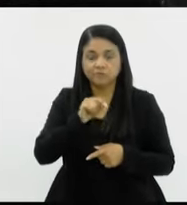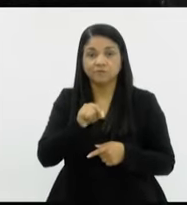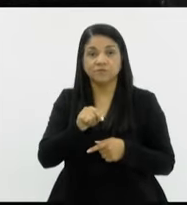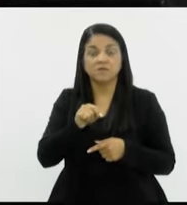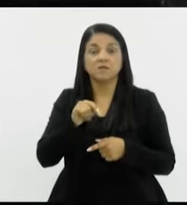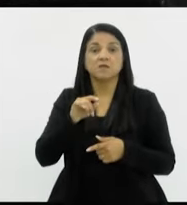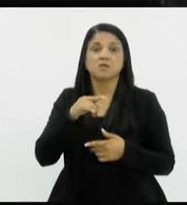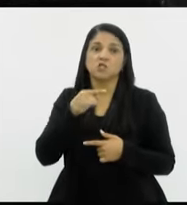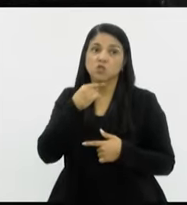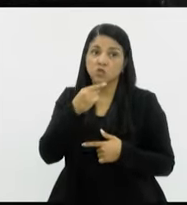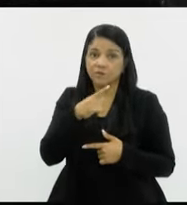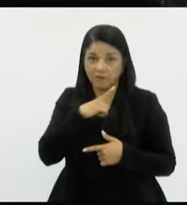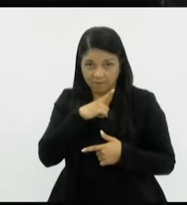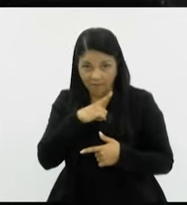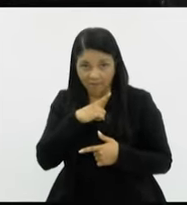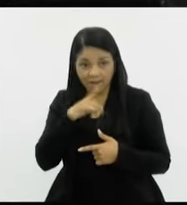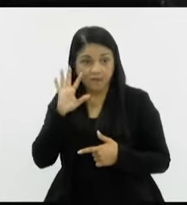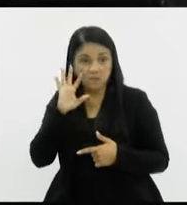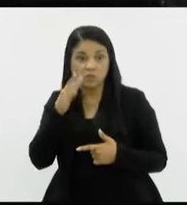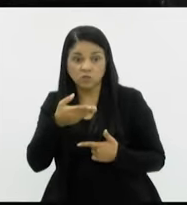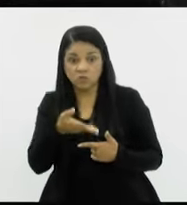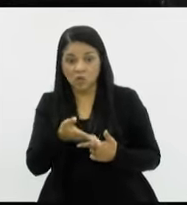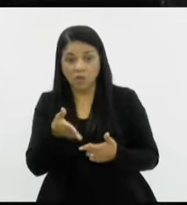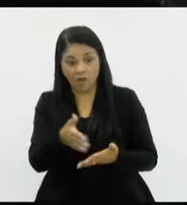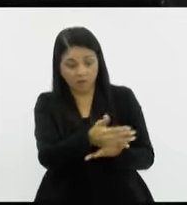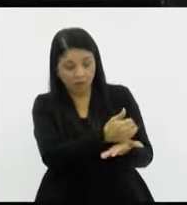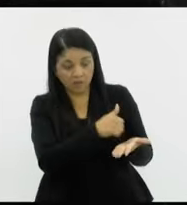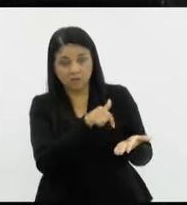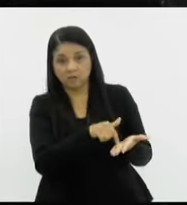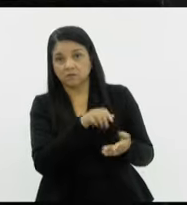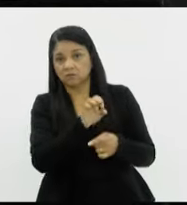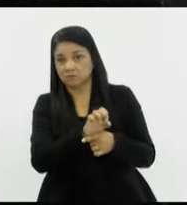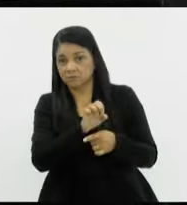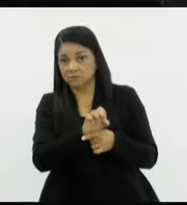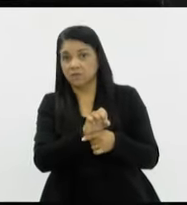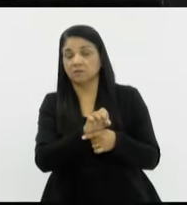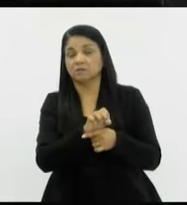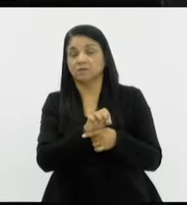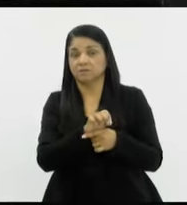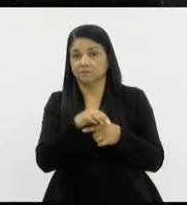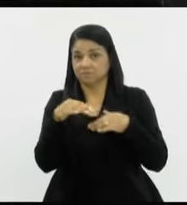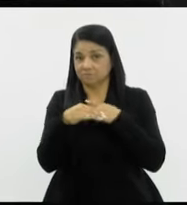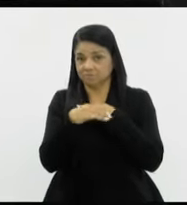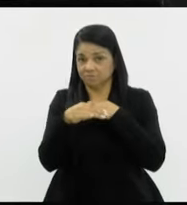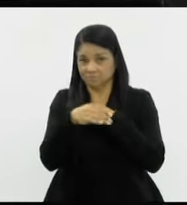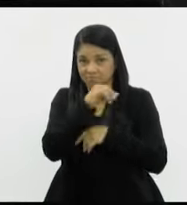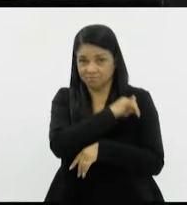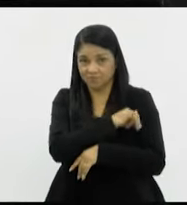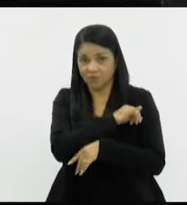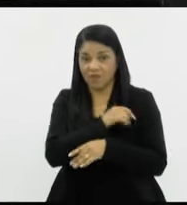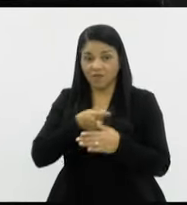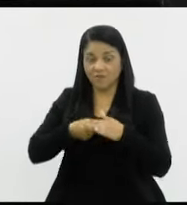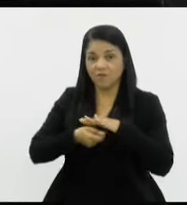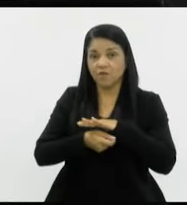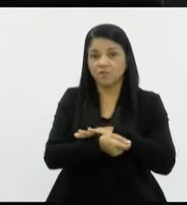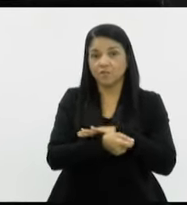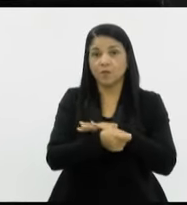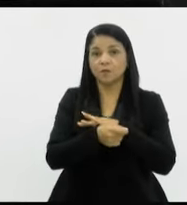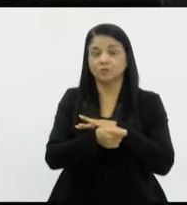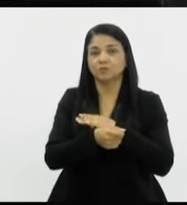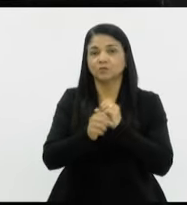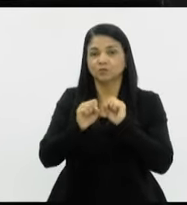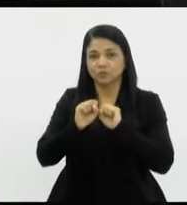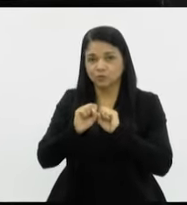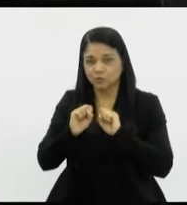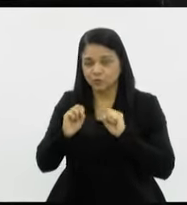solução é essa, está aí toda a arrecadação que o Estado e a cidade fizeram a partir do investimento no próprio show da